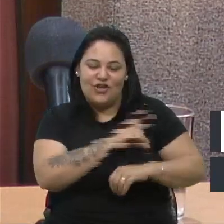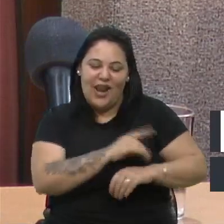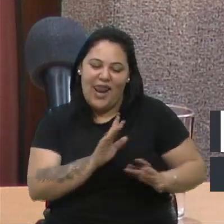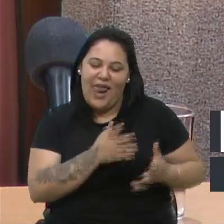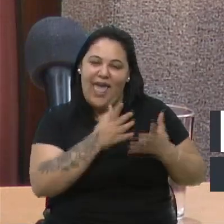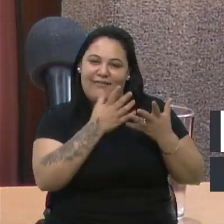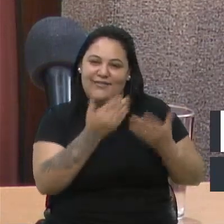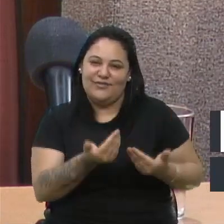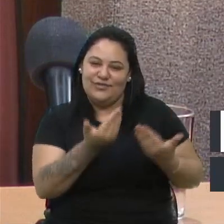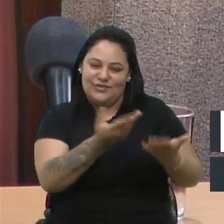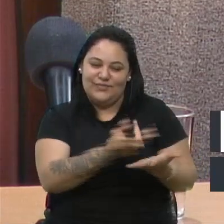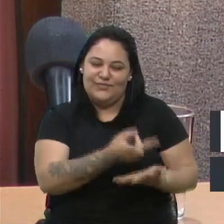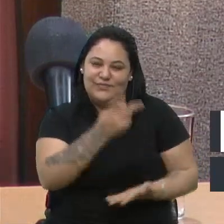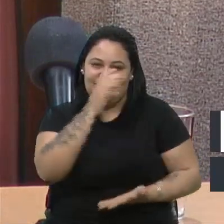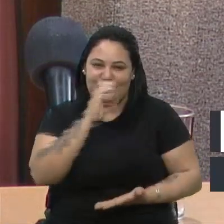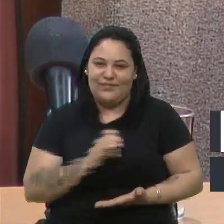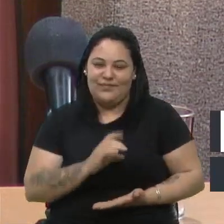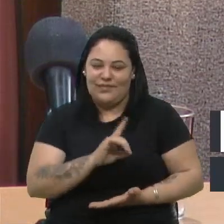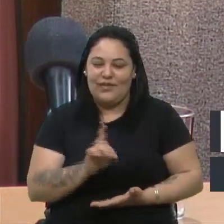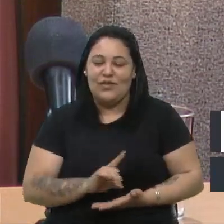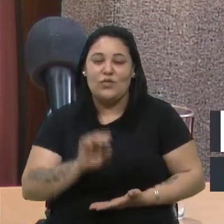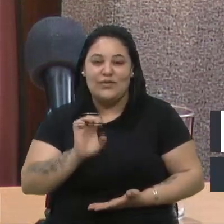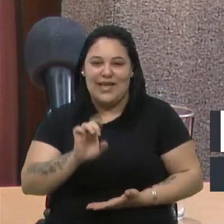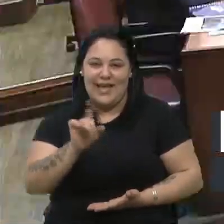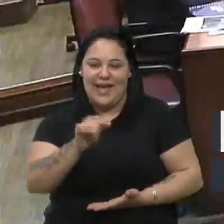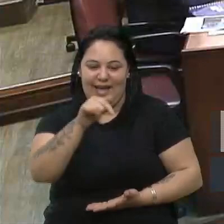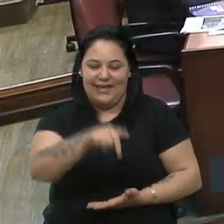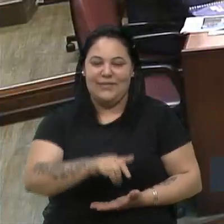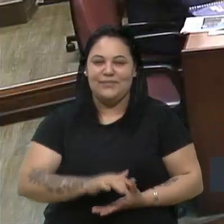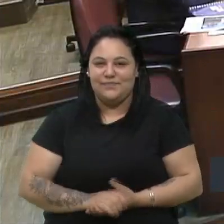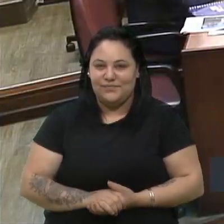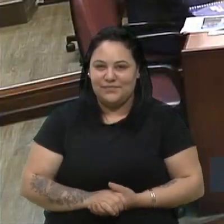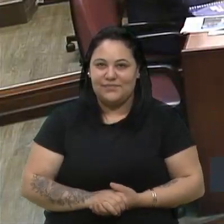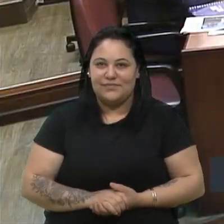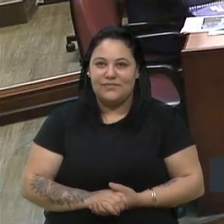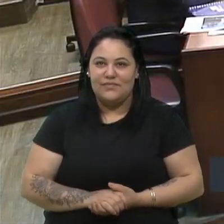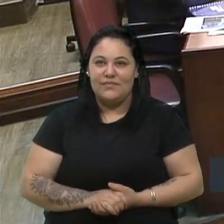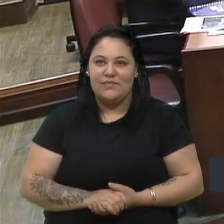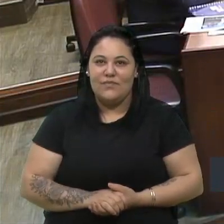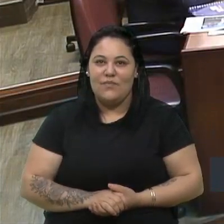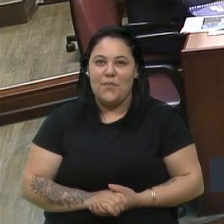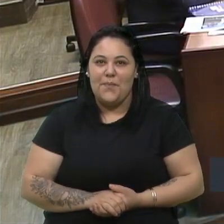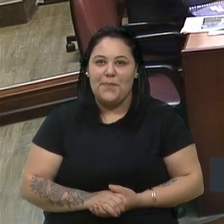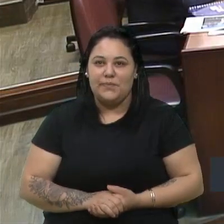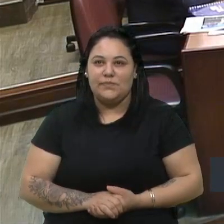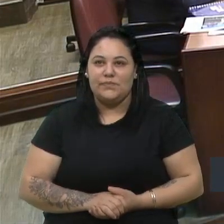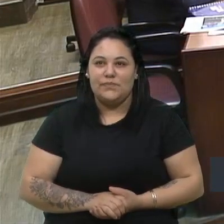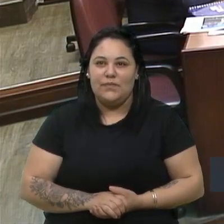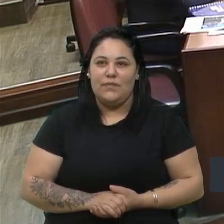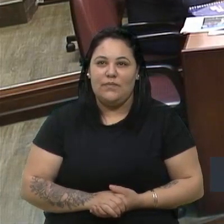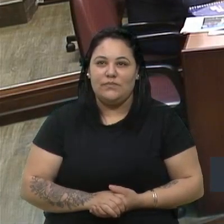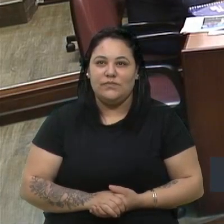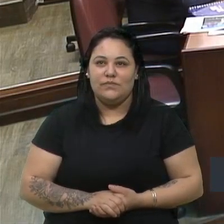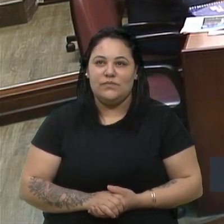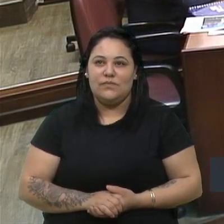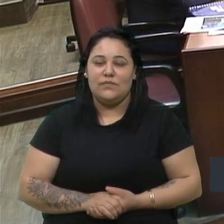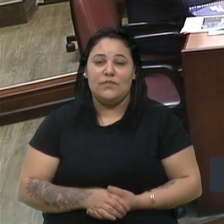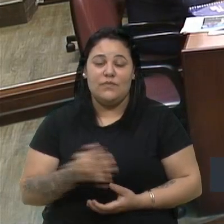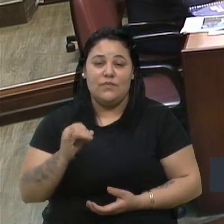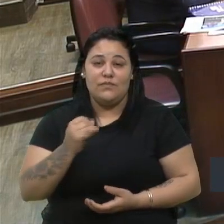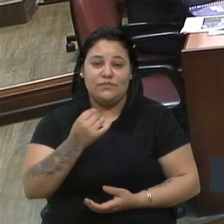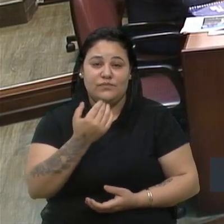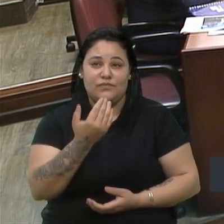da entrega do cidadão caxiense para o Zé Teodoro aqui. Muito obrigado, vereador. E até eu vou, se o senhor me permitir, se o senhor quiser, eu posso dar